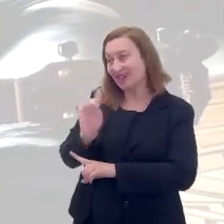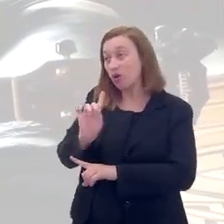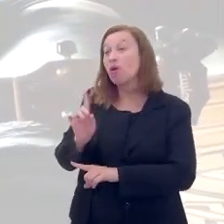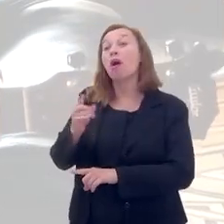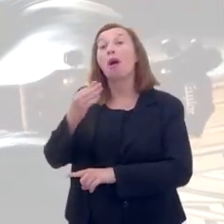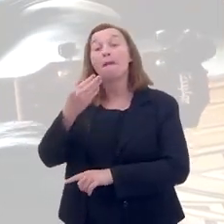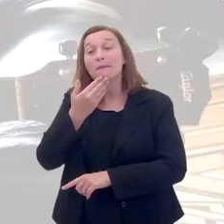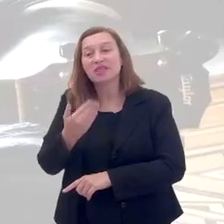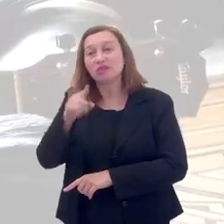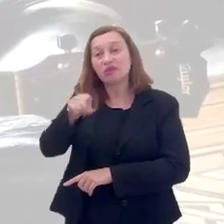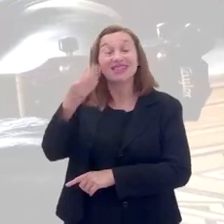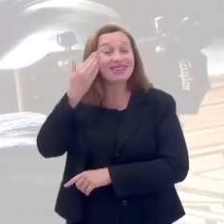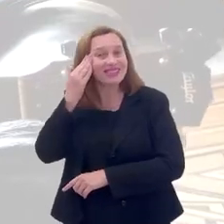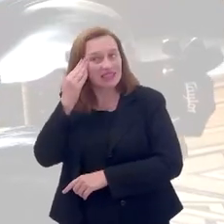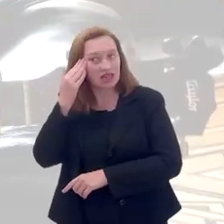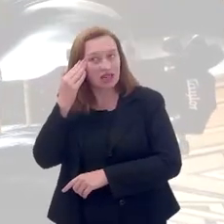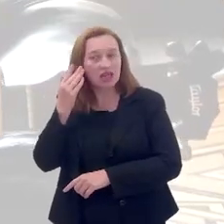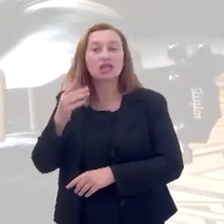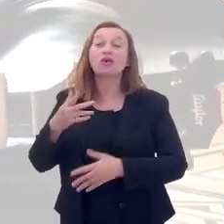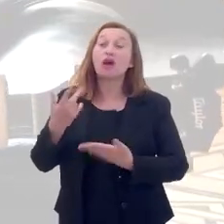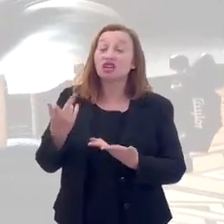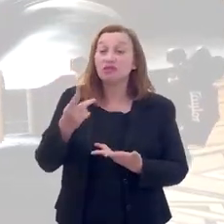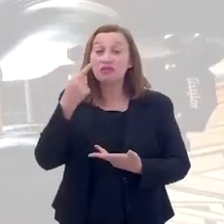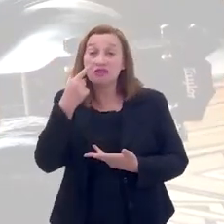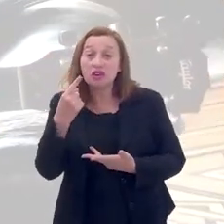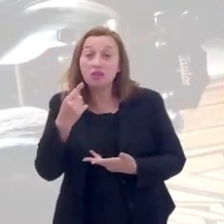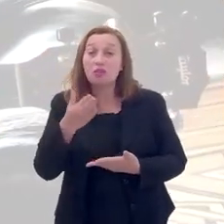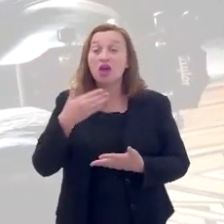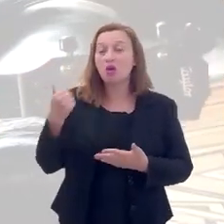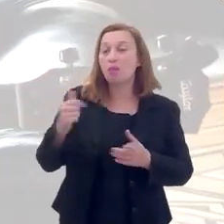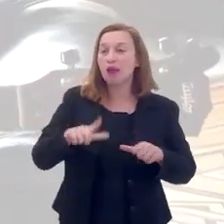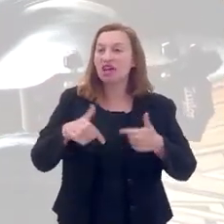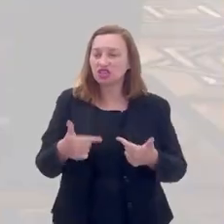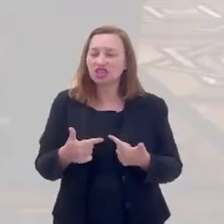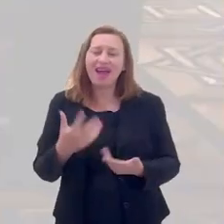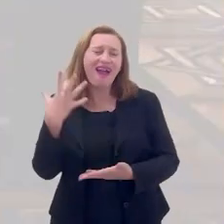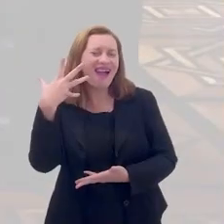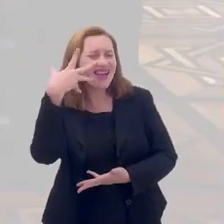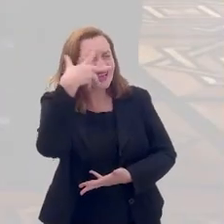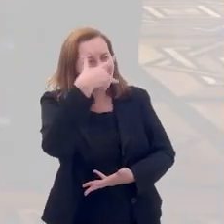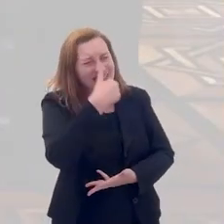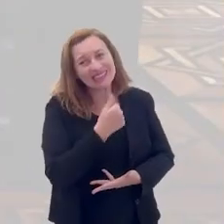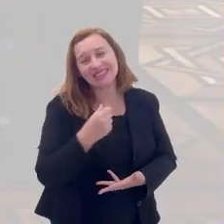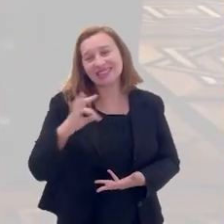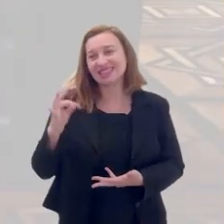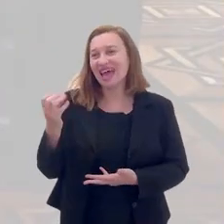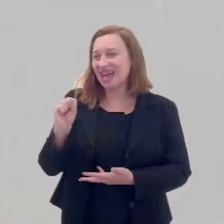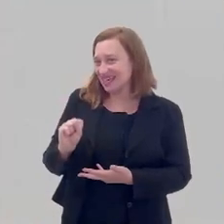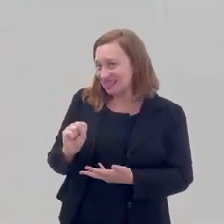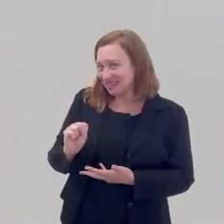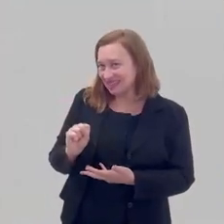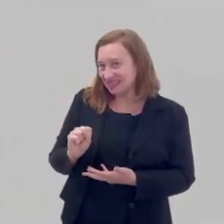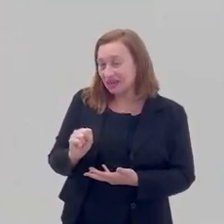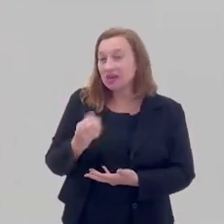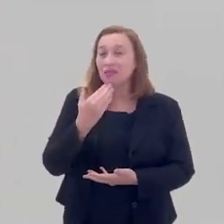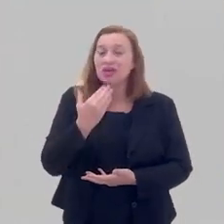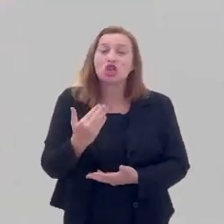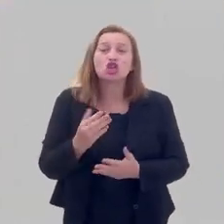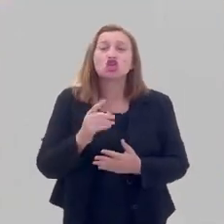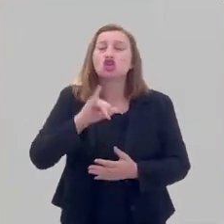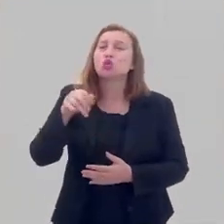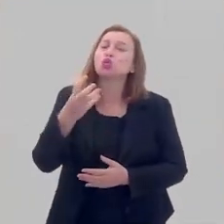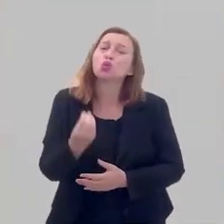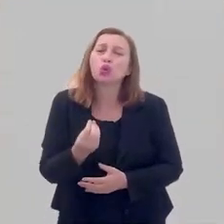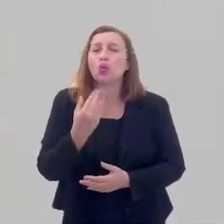entender e assim a gente vai caminhando buscando as melhores formas de fazer coisa linda sabe tá ali taizinha é me fazendo pedido